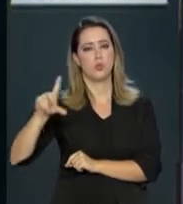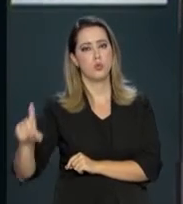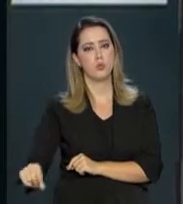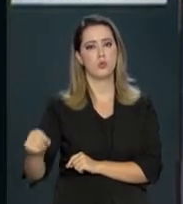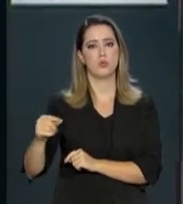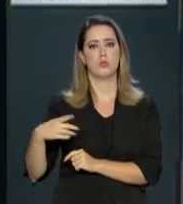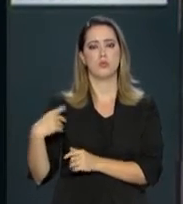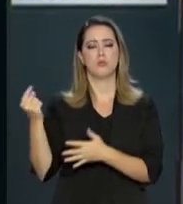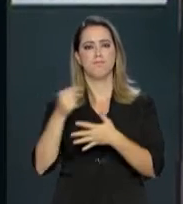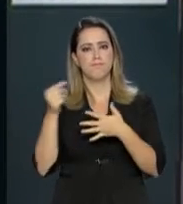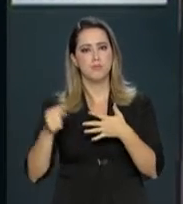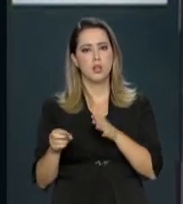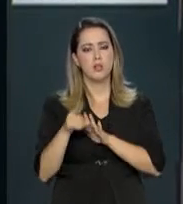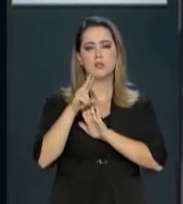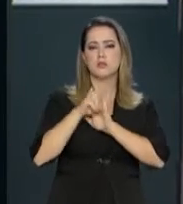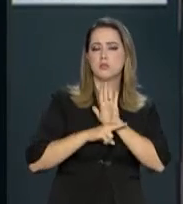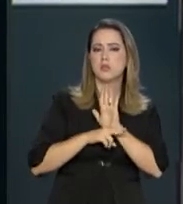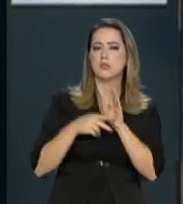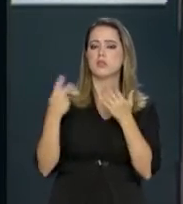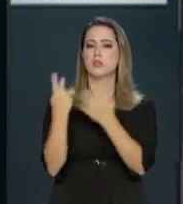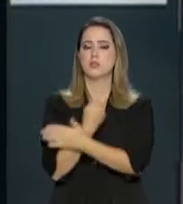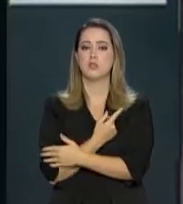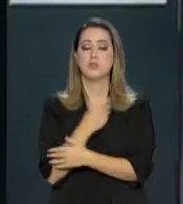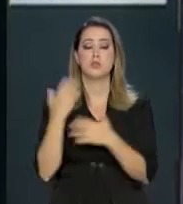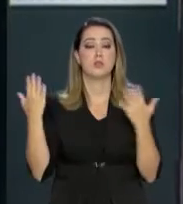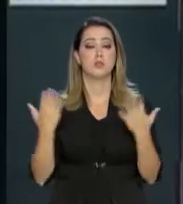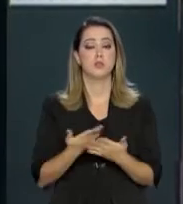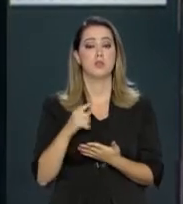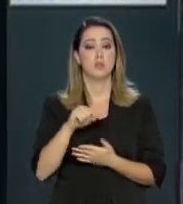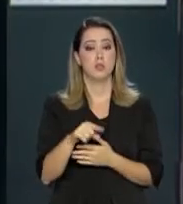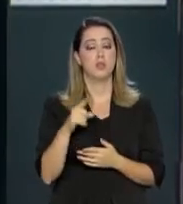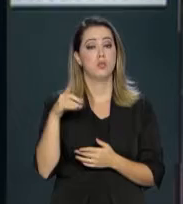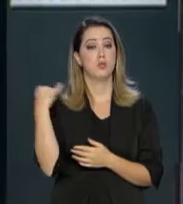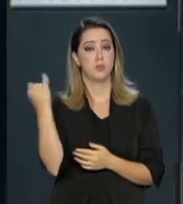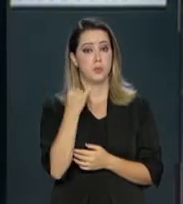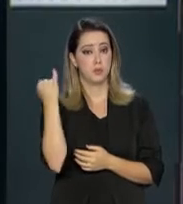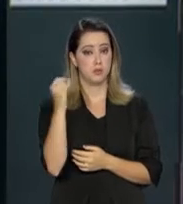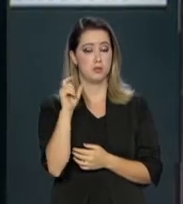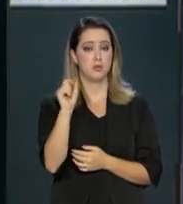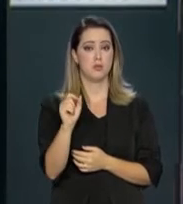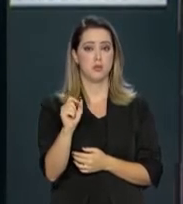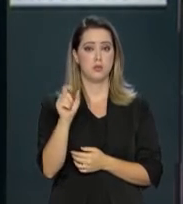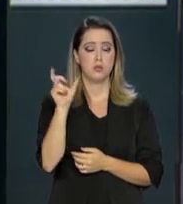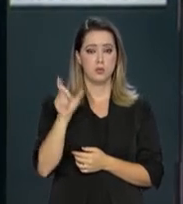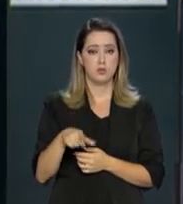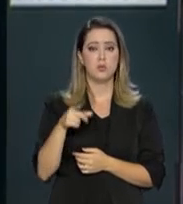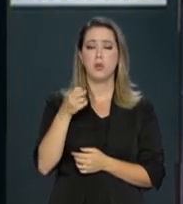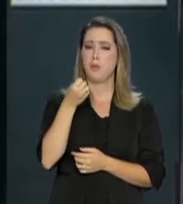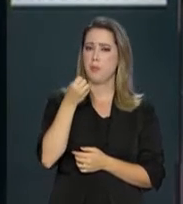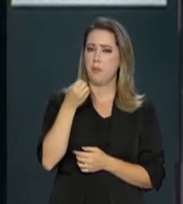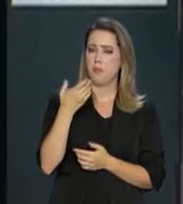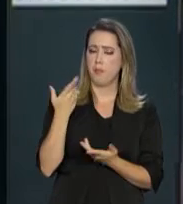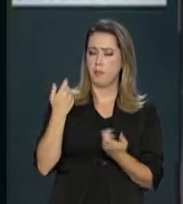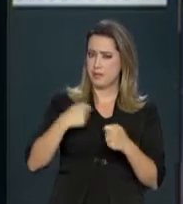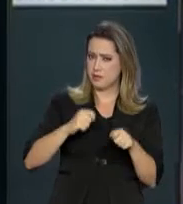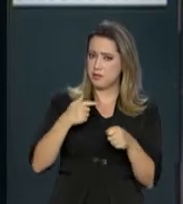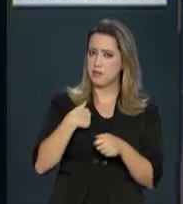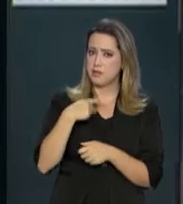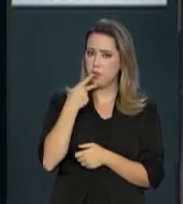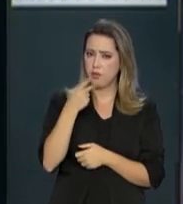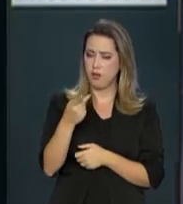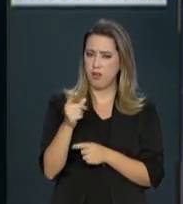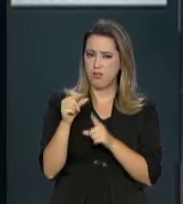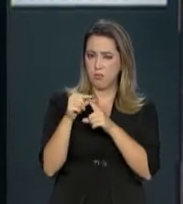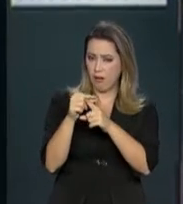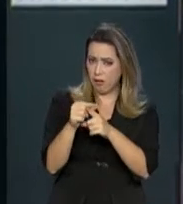desde as reformas que foram feitas e agora, como fundamental, valeria a pena eu dizer uma palavra